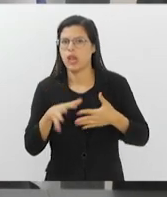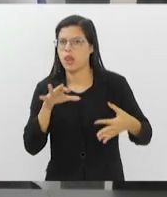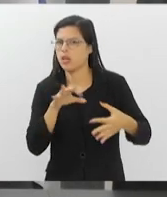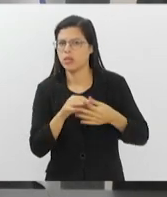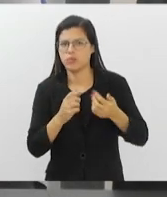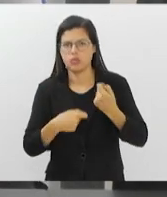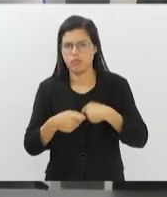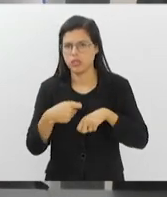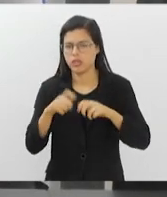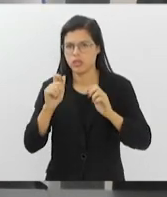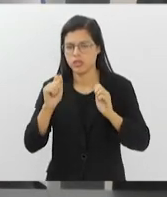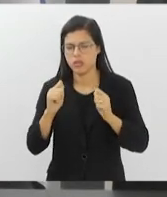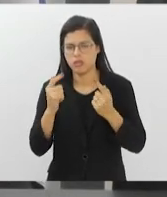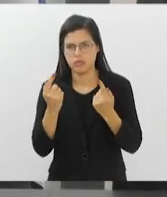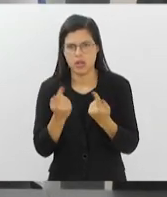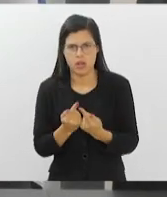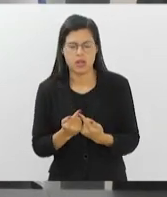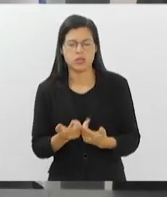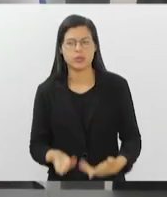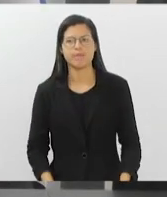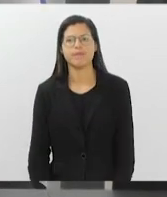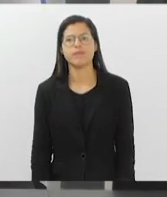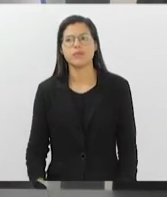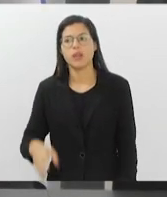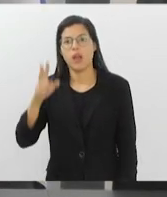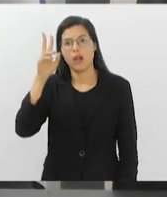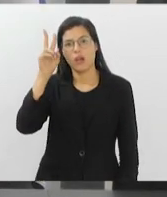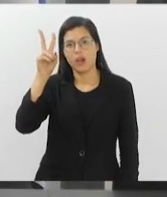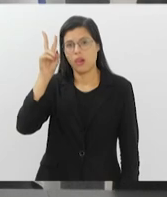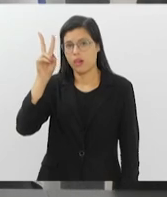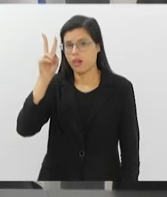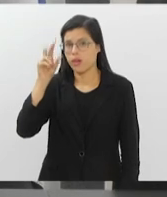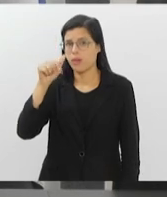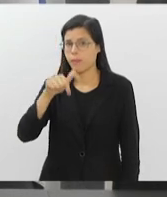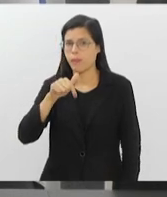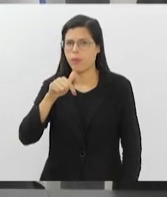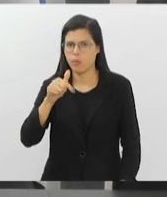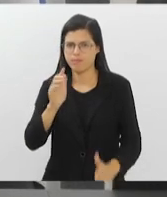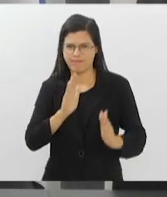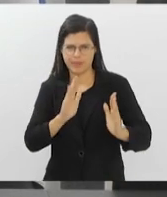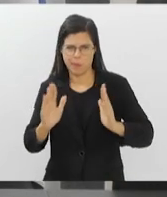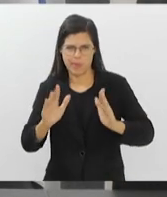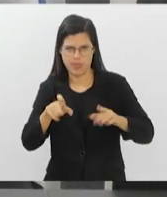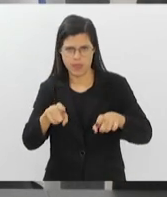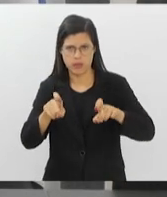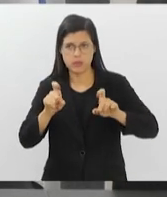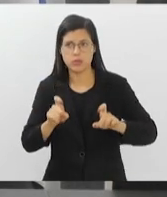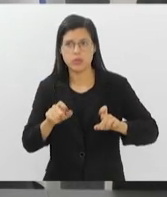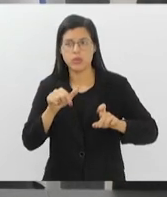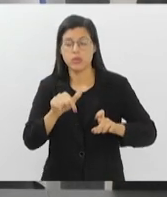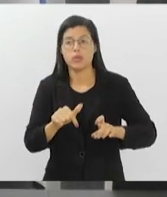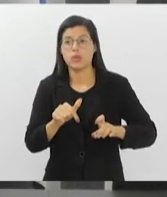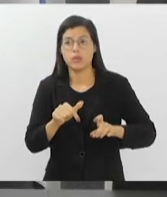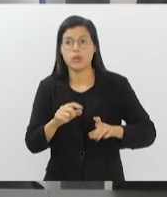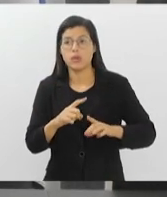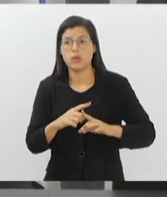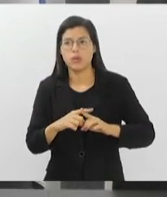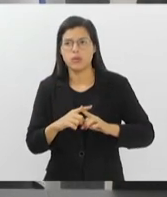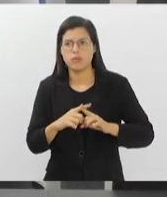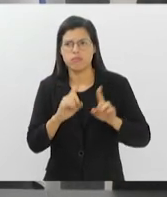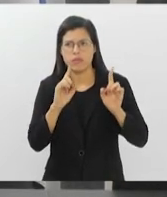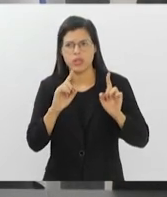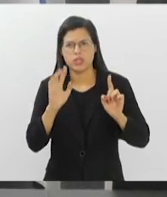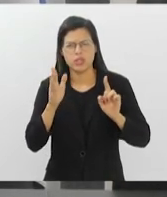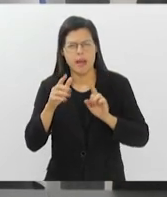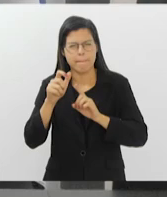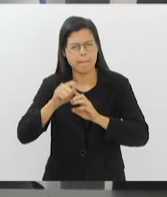parlamentar. Eu me recordo que, já nessa legislatura, mas a coisa de bastante semanas ou